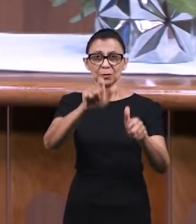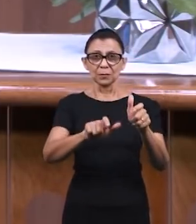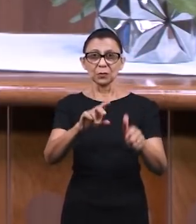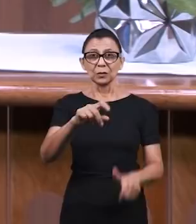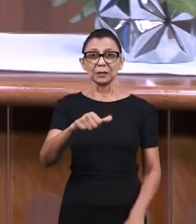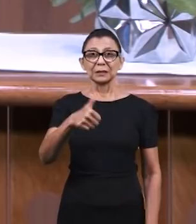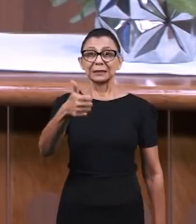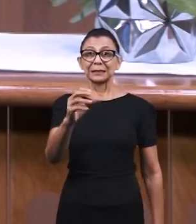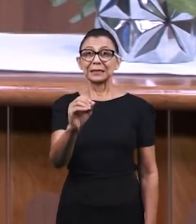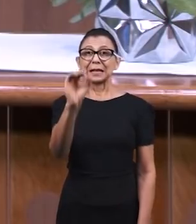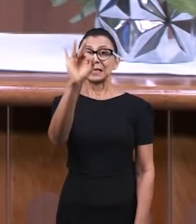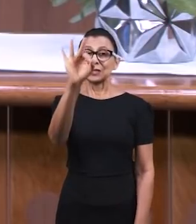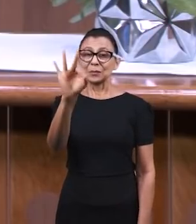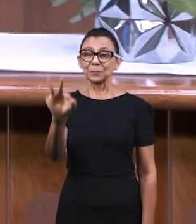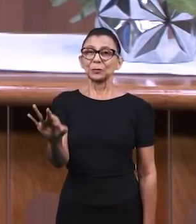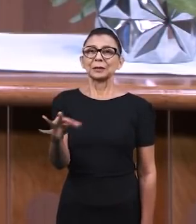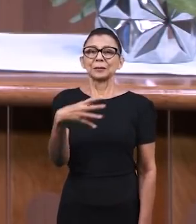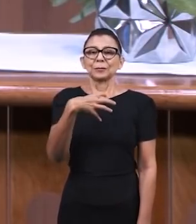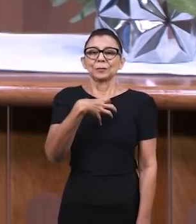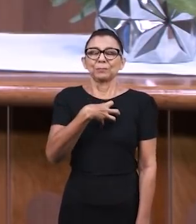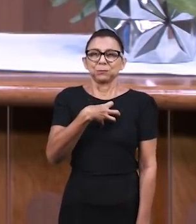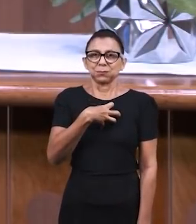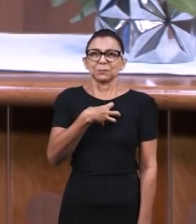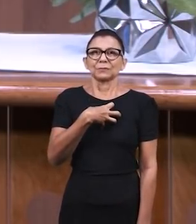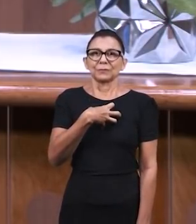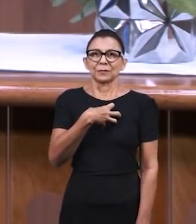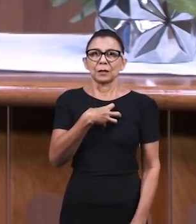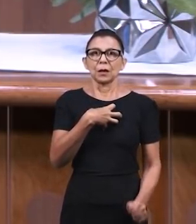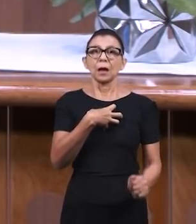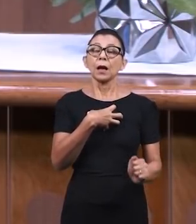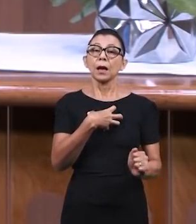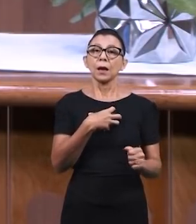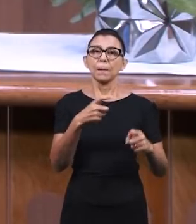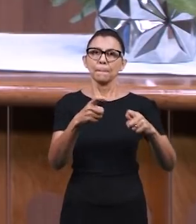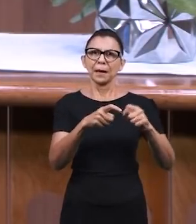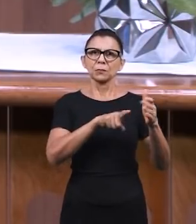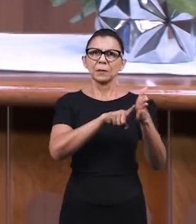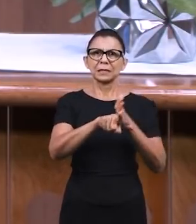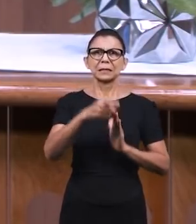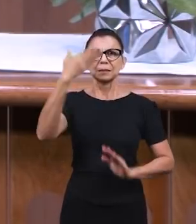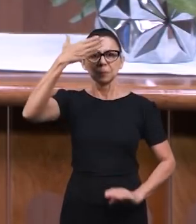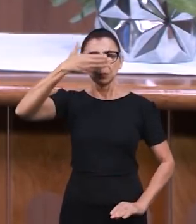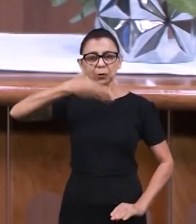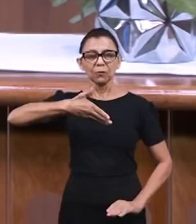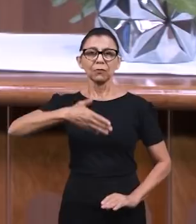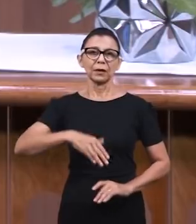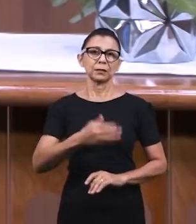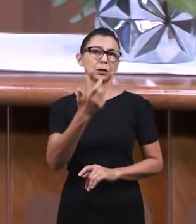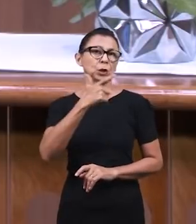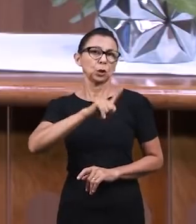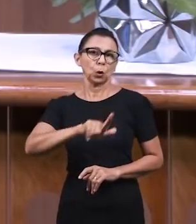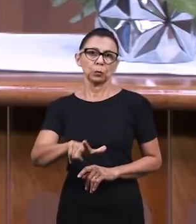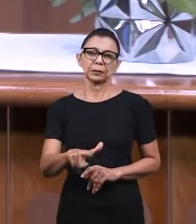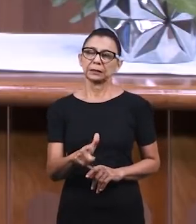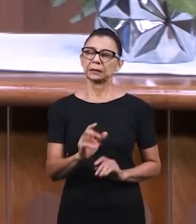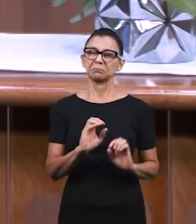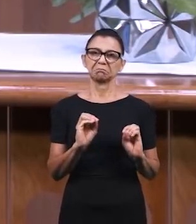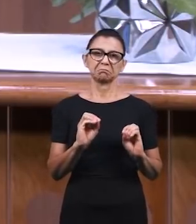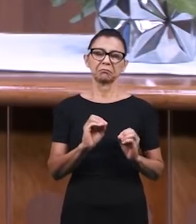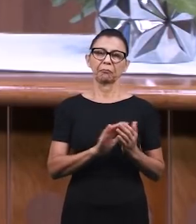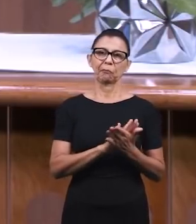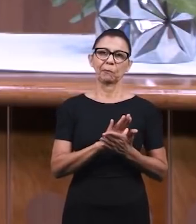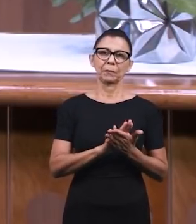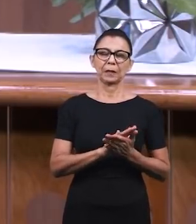toda a população. Isso de forma diagnosticada pelos médicos, fora aquelas que você não